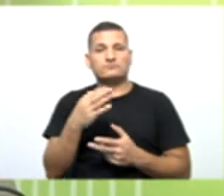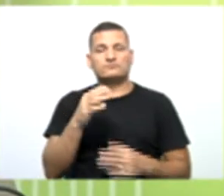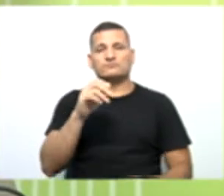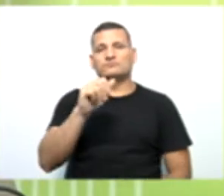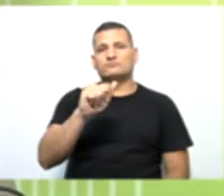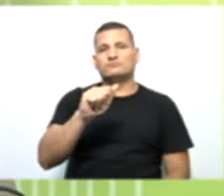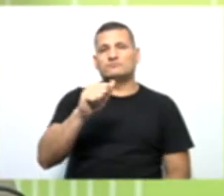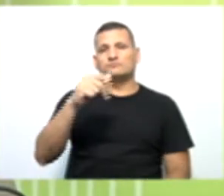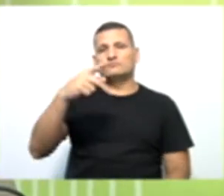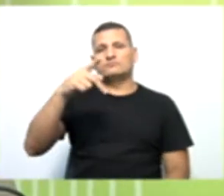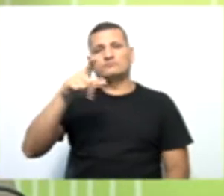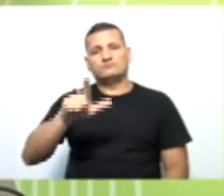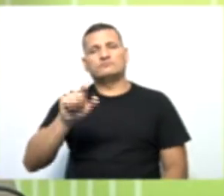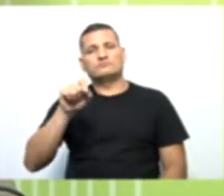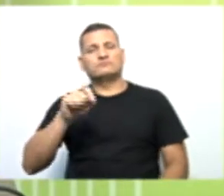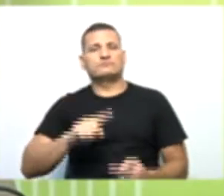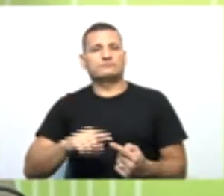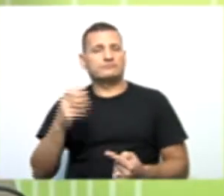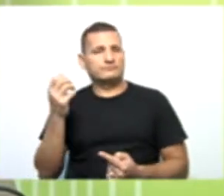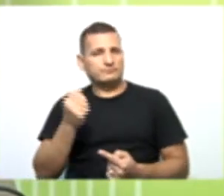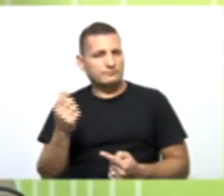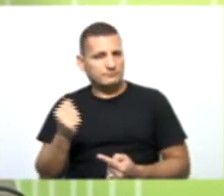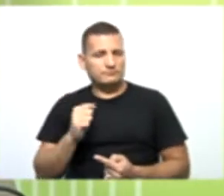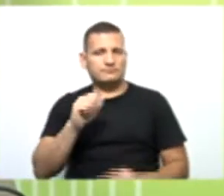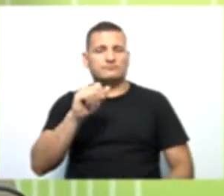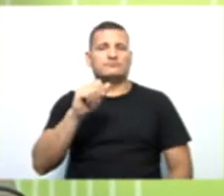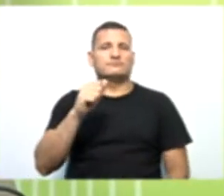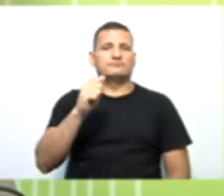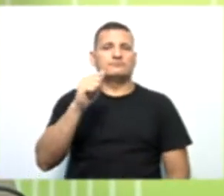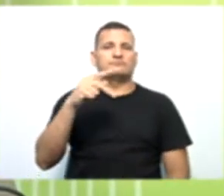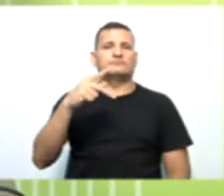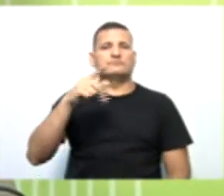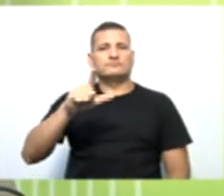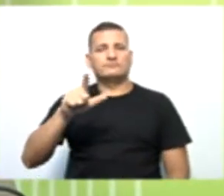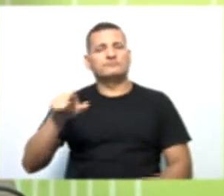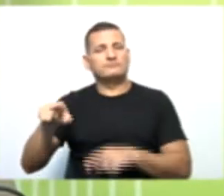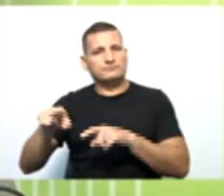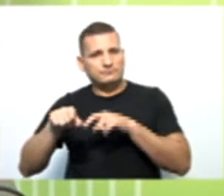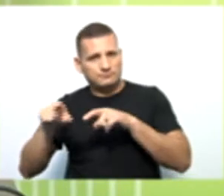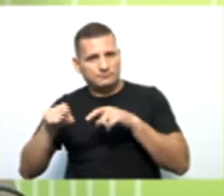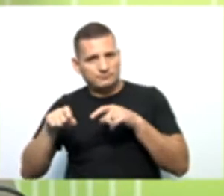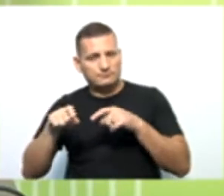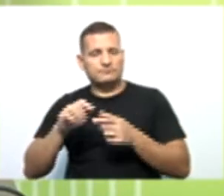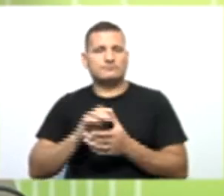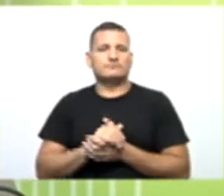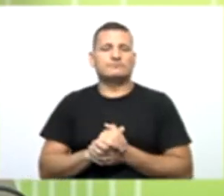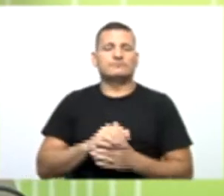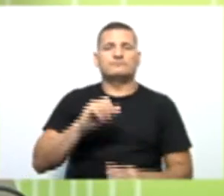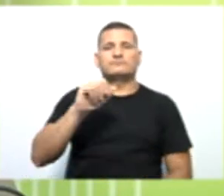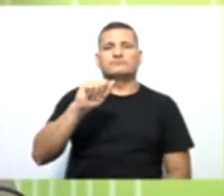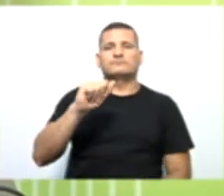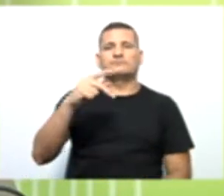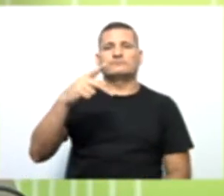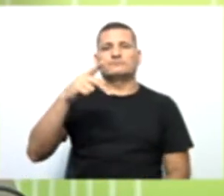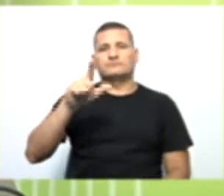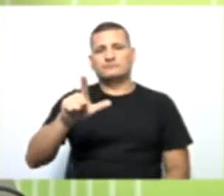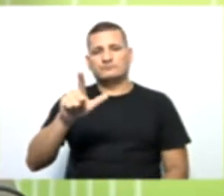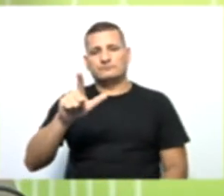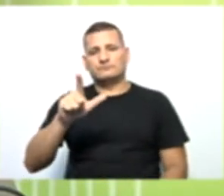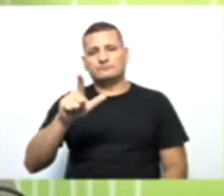APLs relacionados ao leite, APLs de agropecuária, APLs